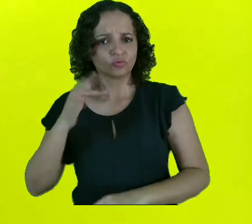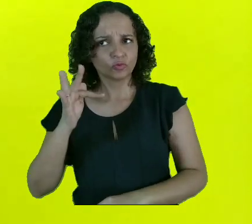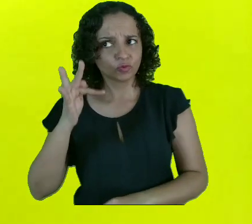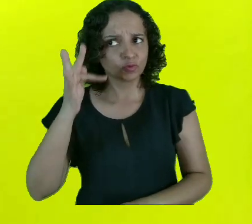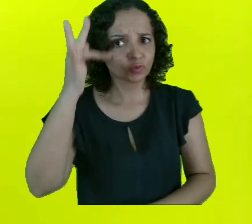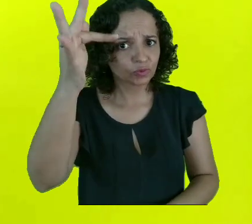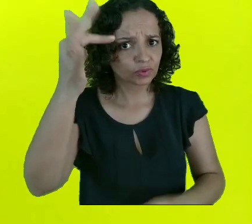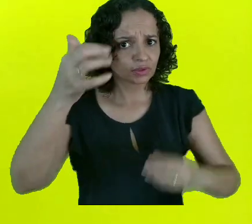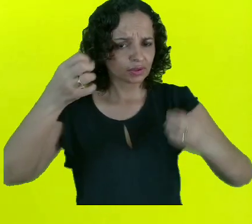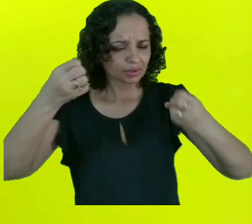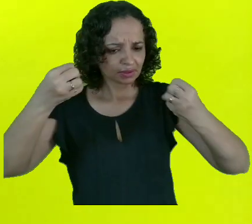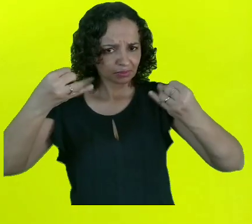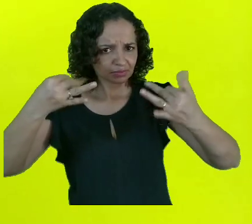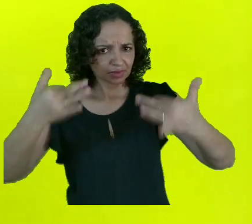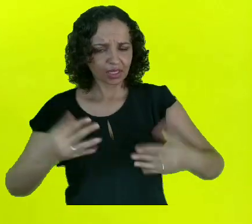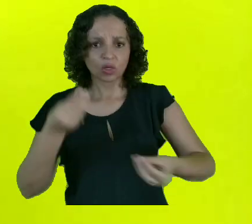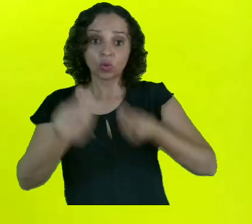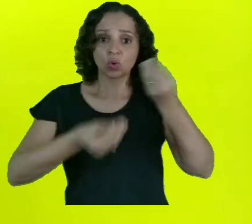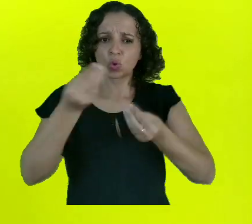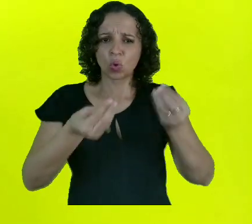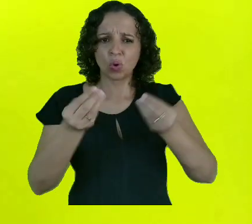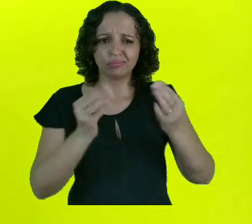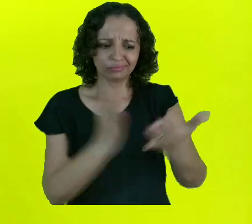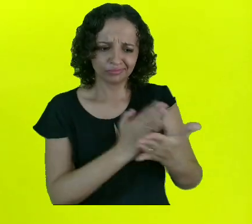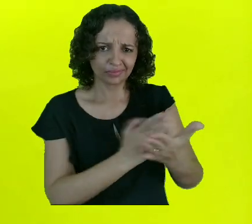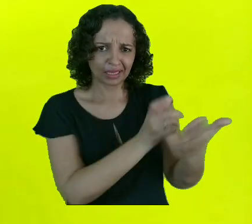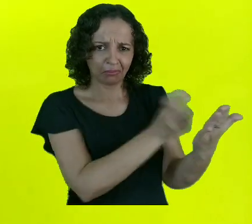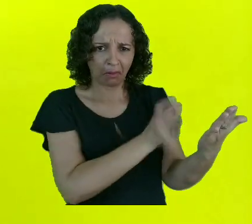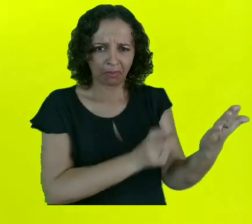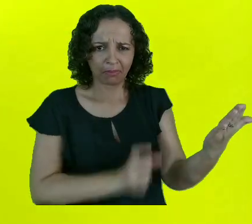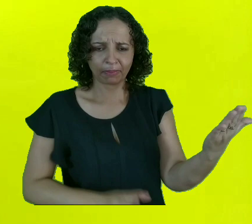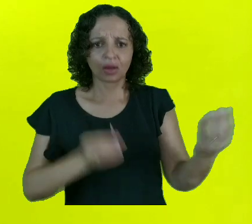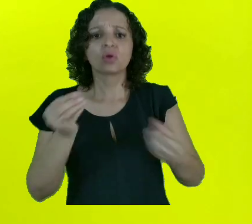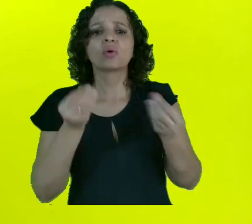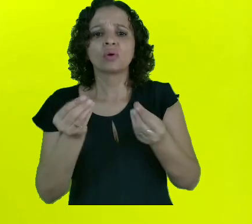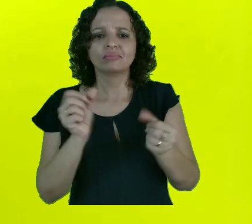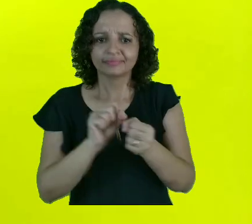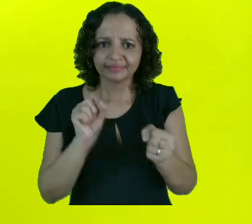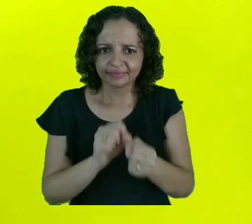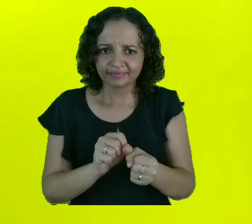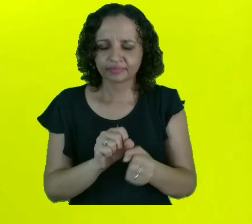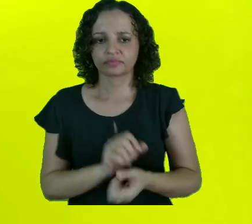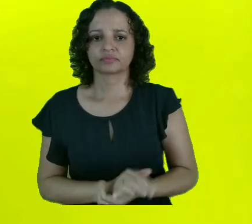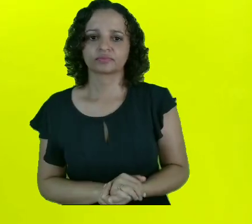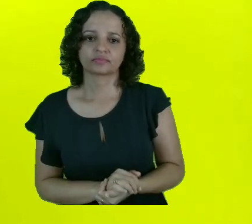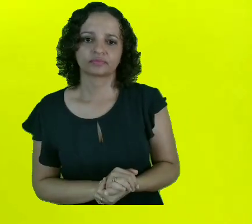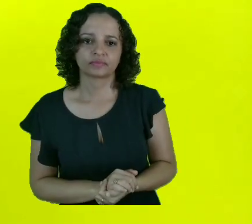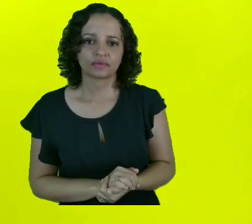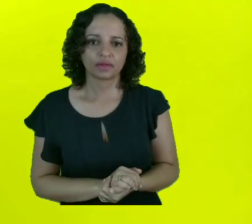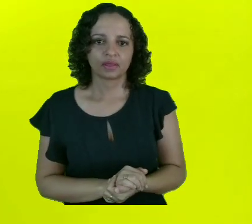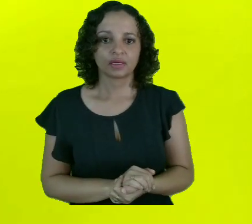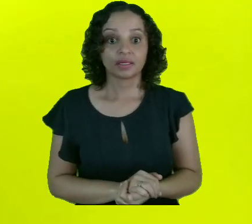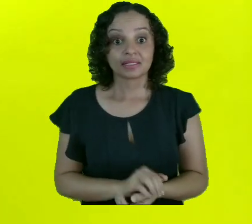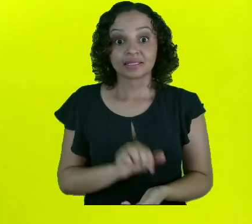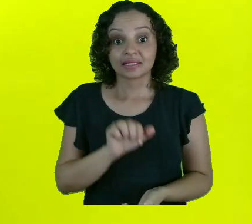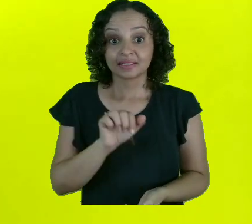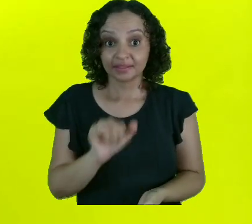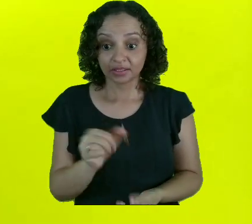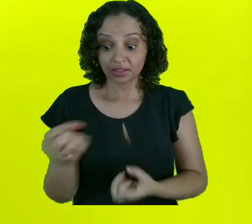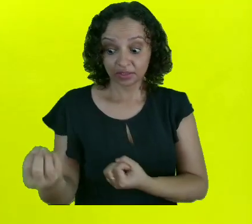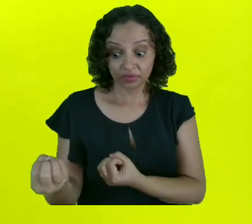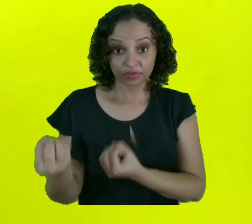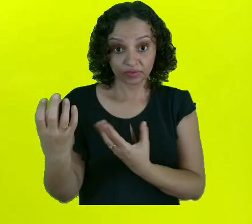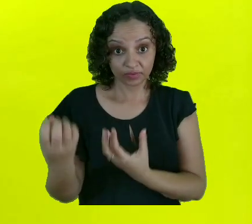um vídeo explicando como que esse caderno deve funcionar, ok? E se essa